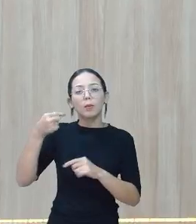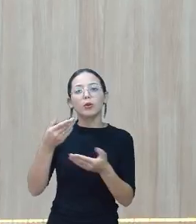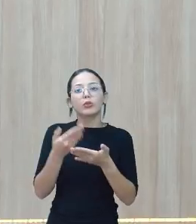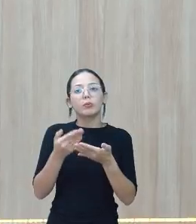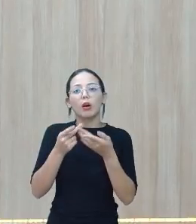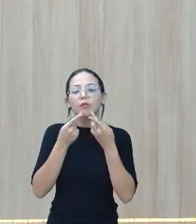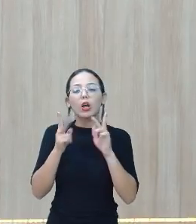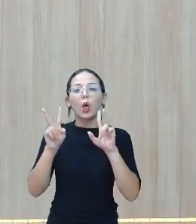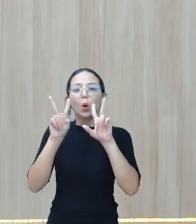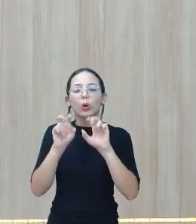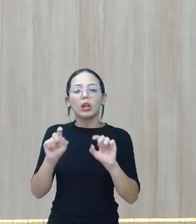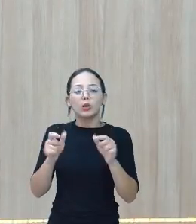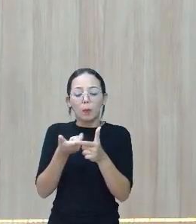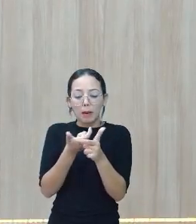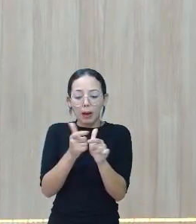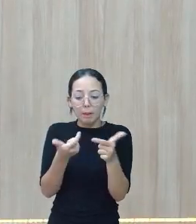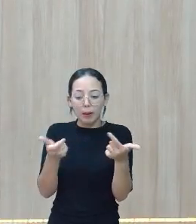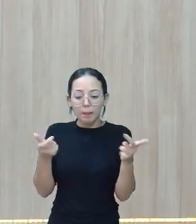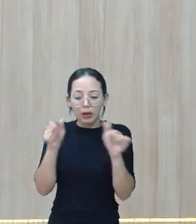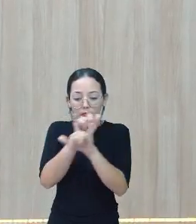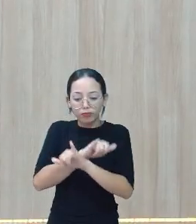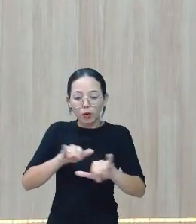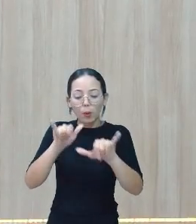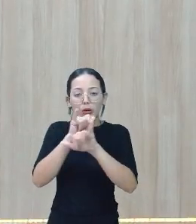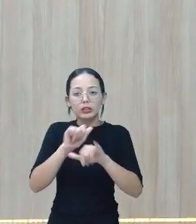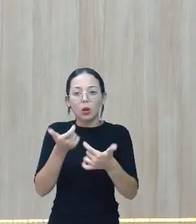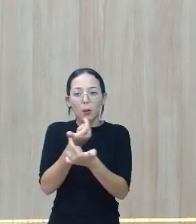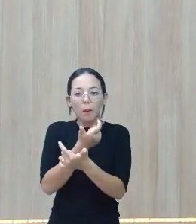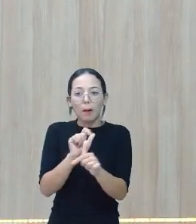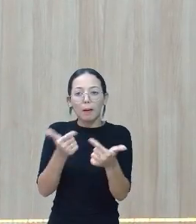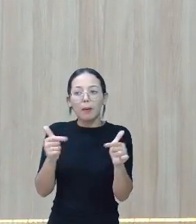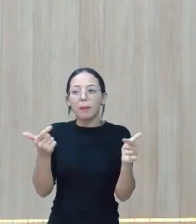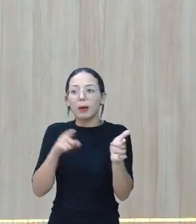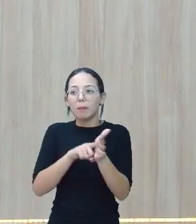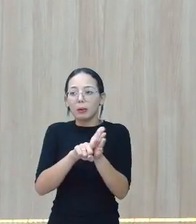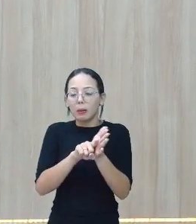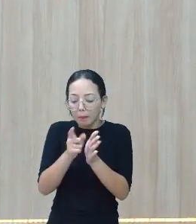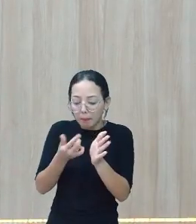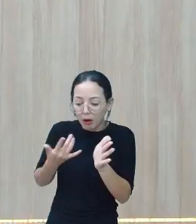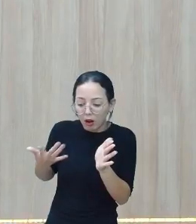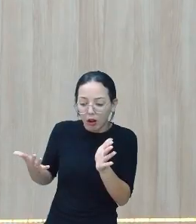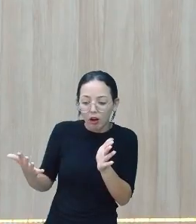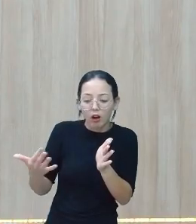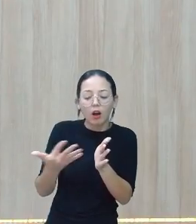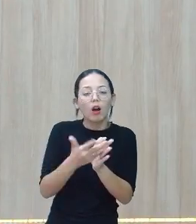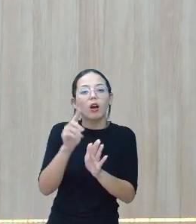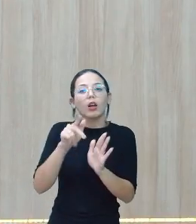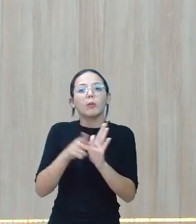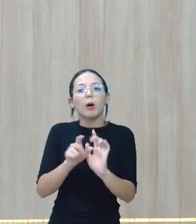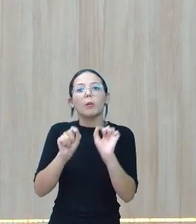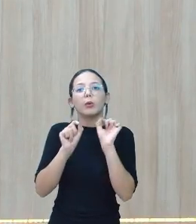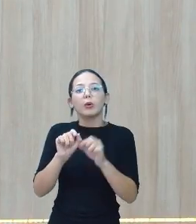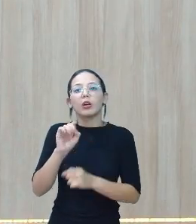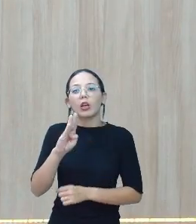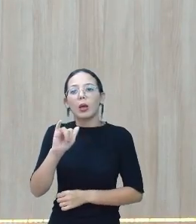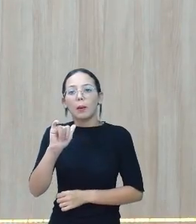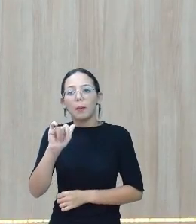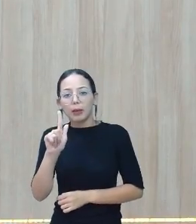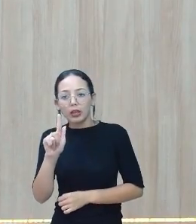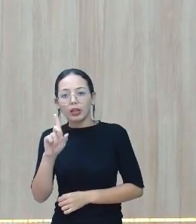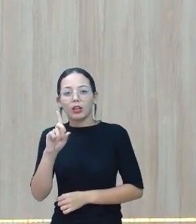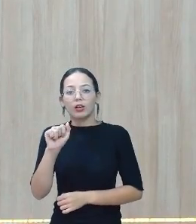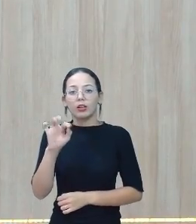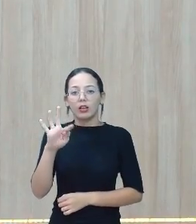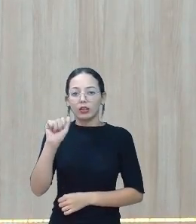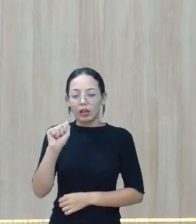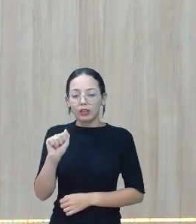de grandes informações de dados, um grande conglomerado de dados que é chamado de Big Data, que é